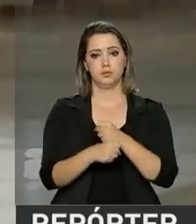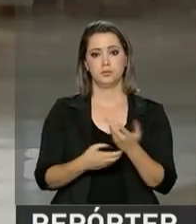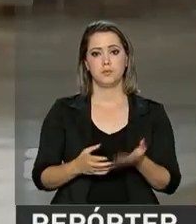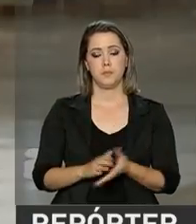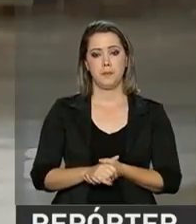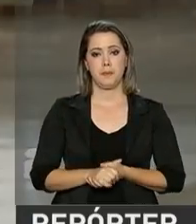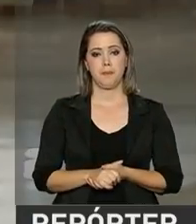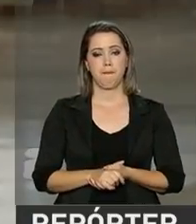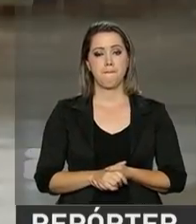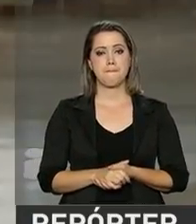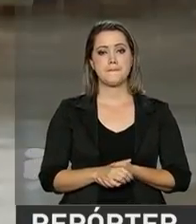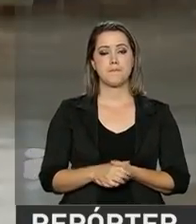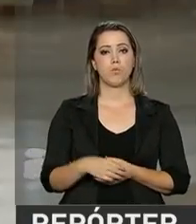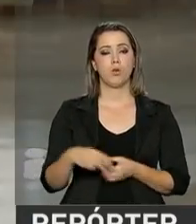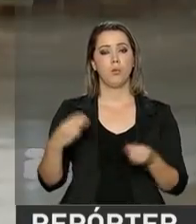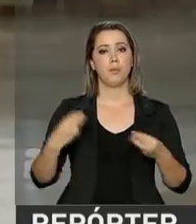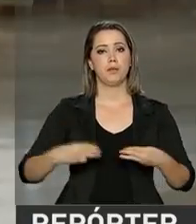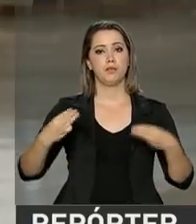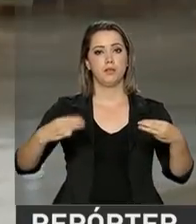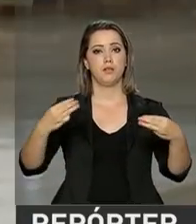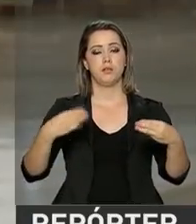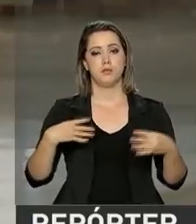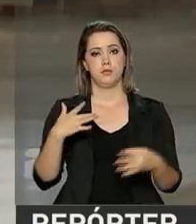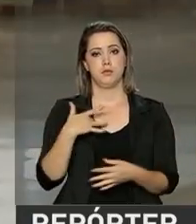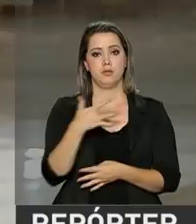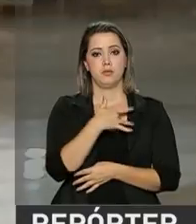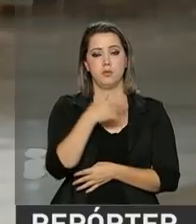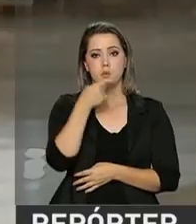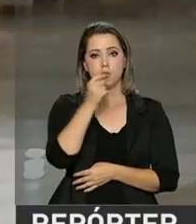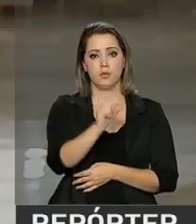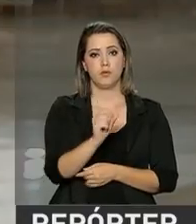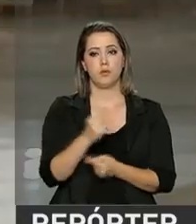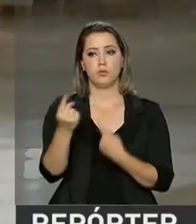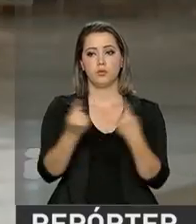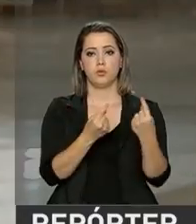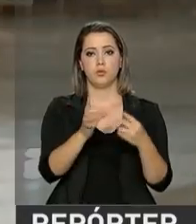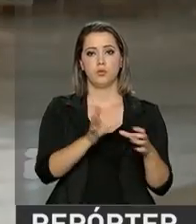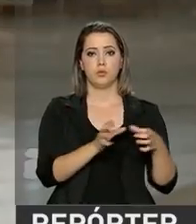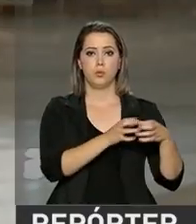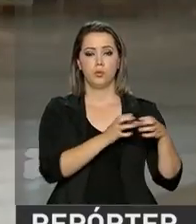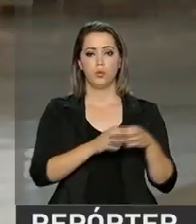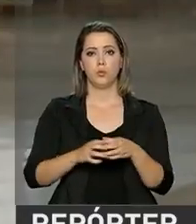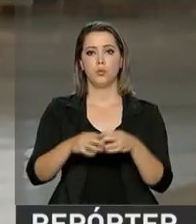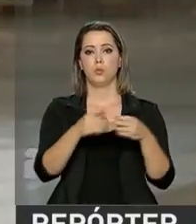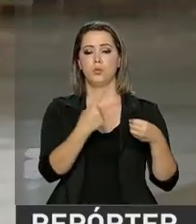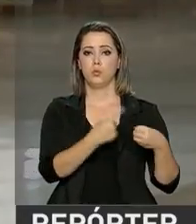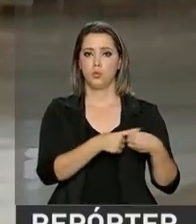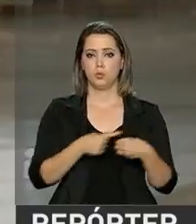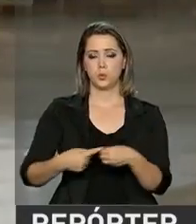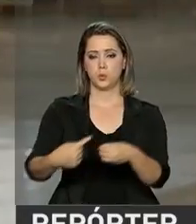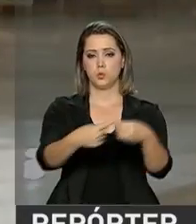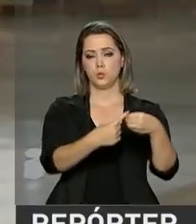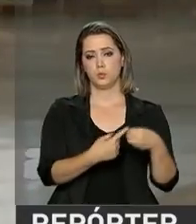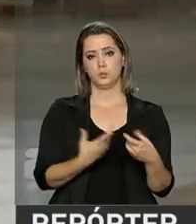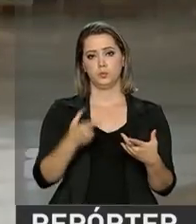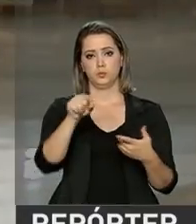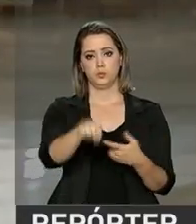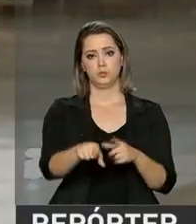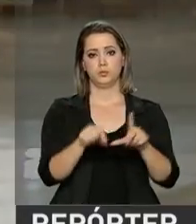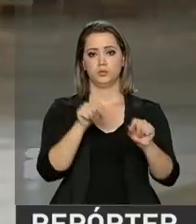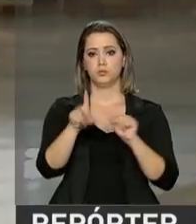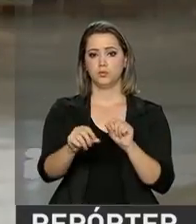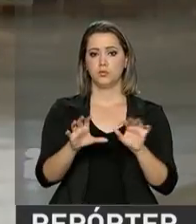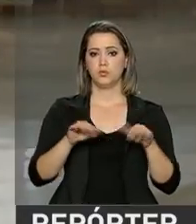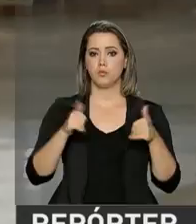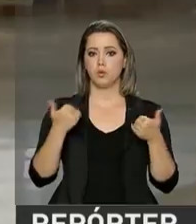vem segundo o ministro da saúde Ricardo Barros caberá as secretarias municipais e Estaduais de saúde